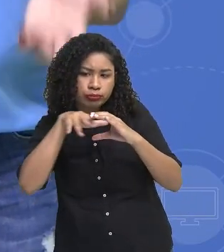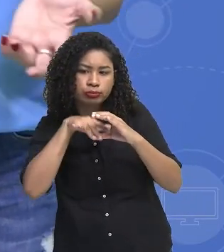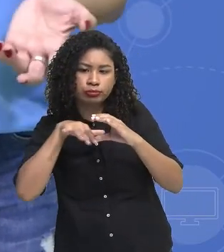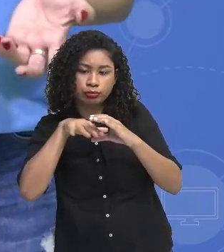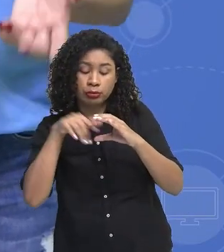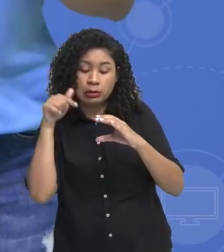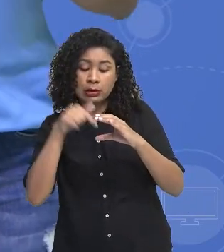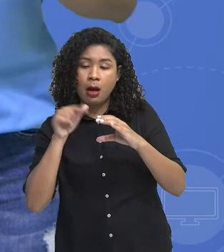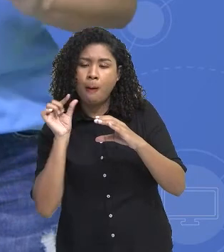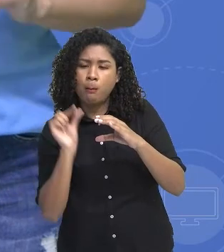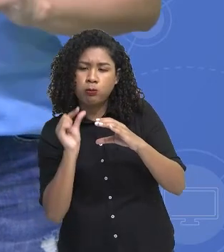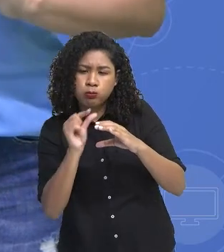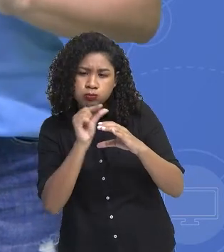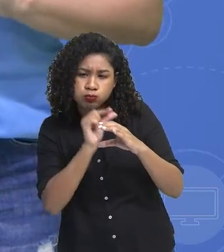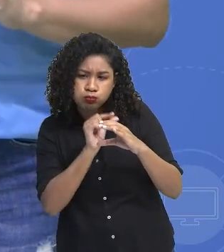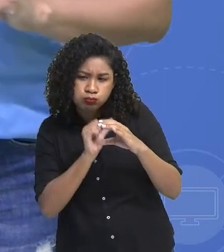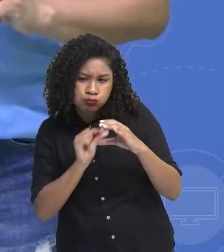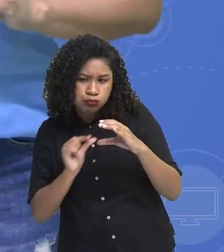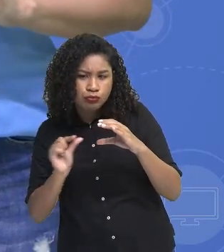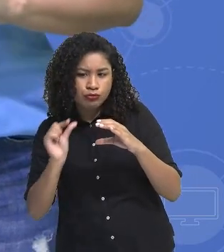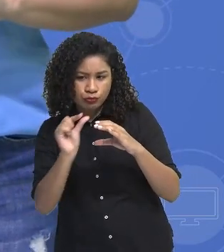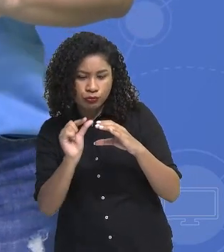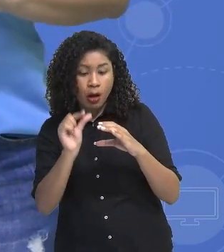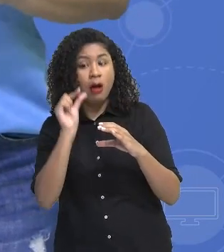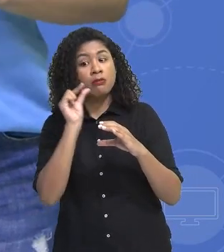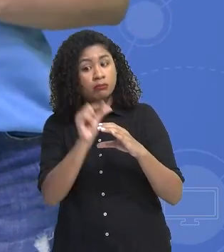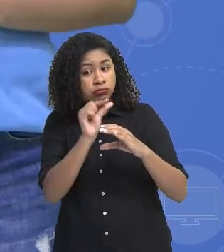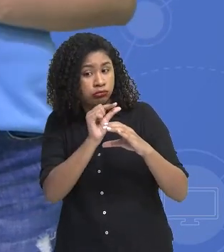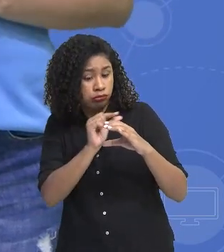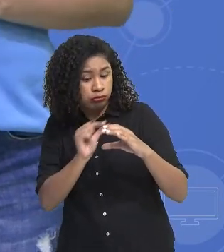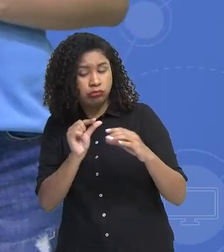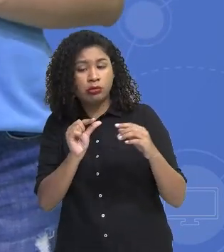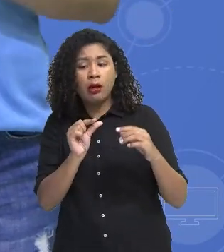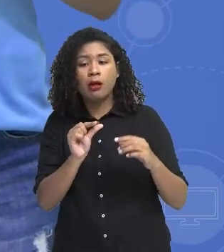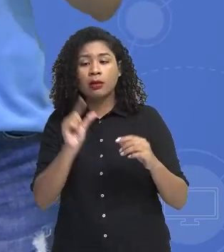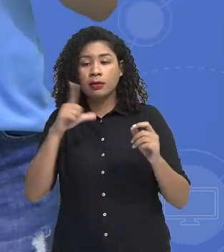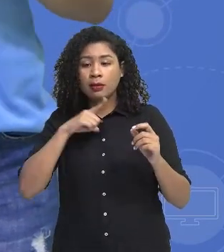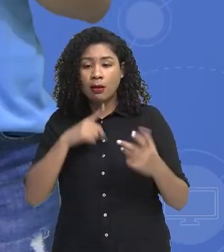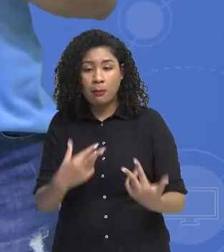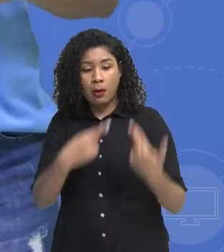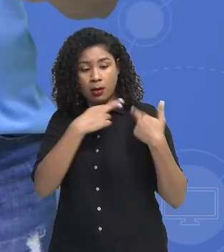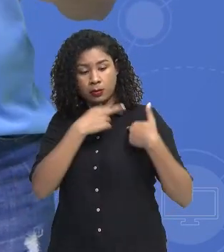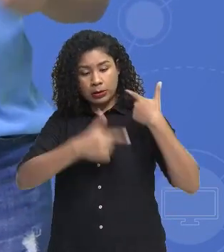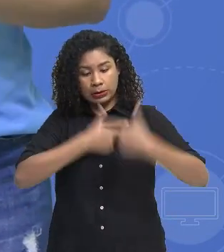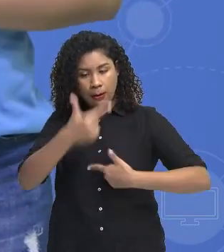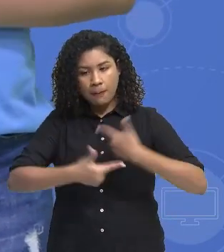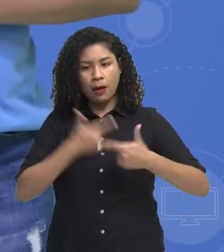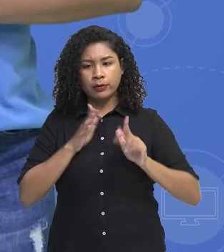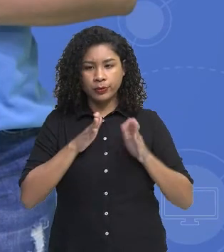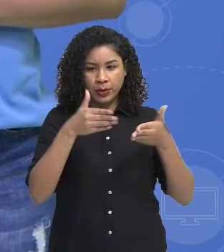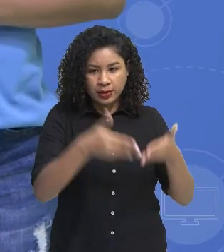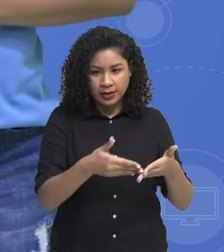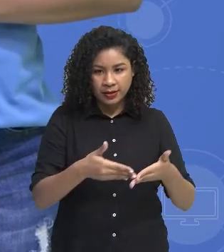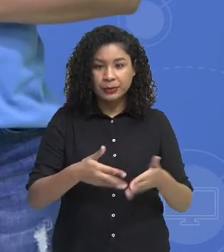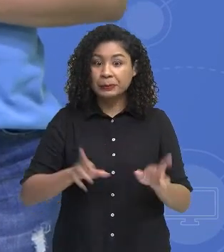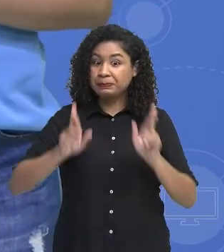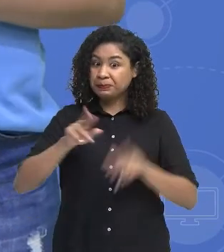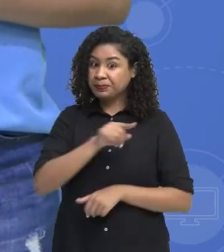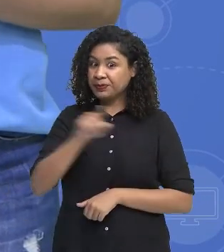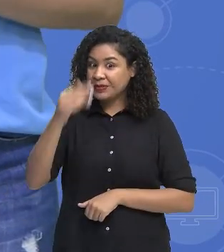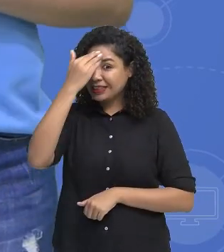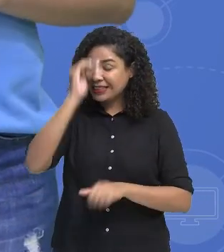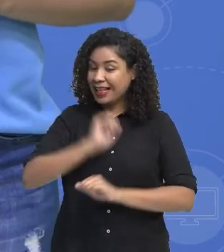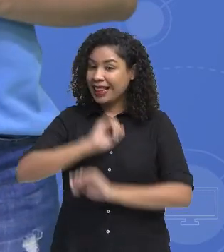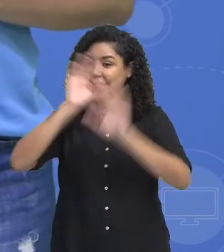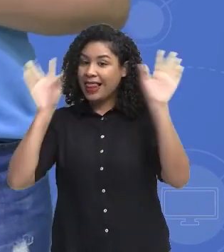citoplasma? Organelas. E a gente viu que cada organela vai ter uma função específica, tá bom? Então, espero que vocês tenham compreendido aí sobre